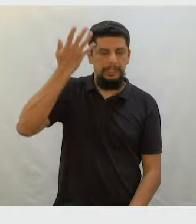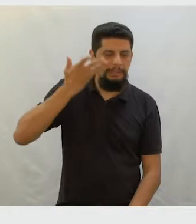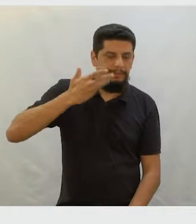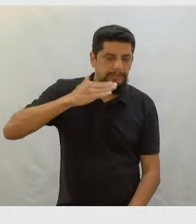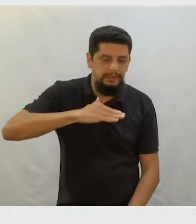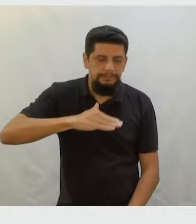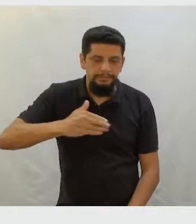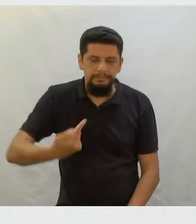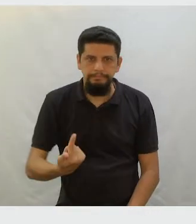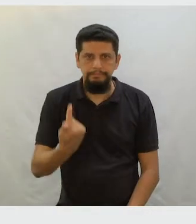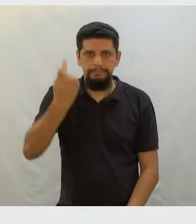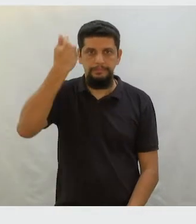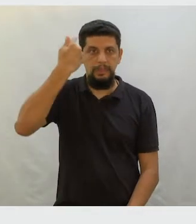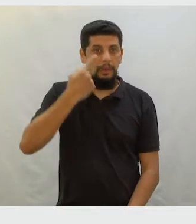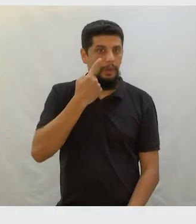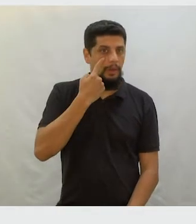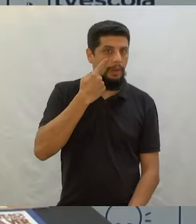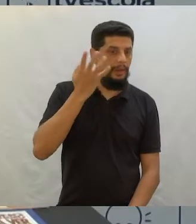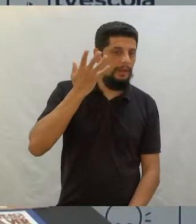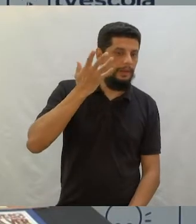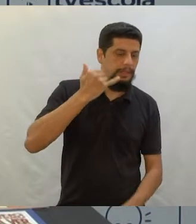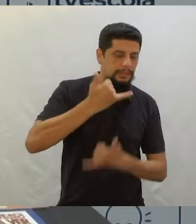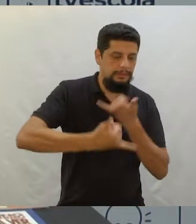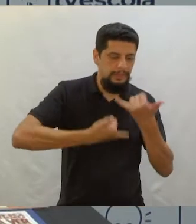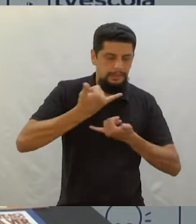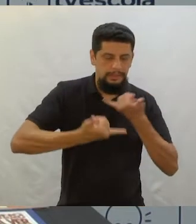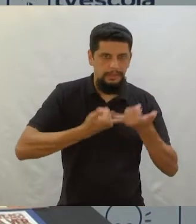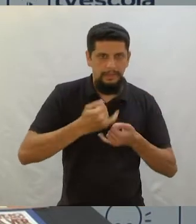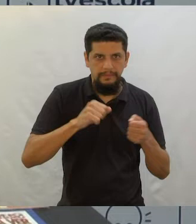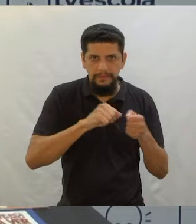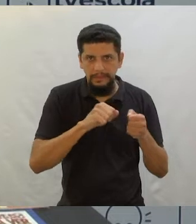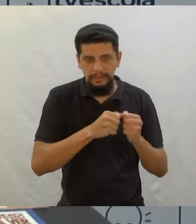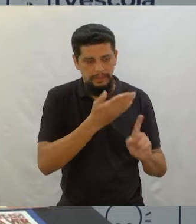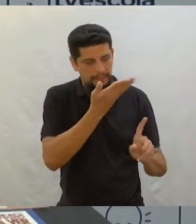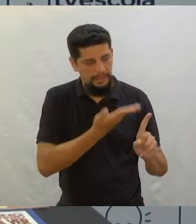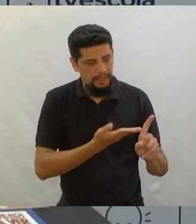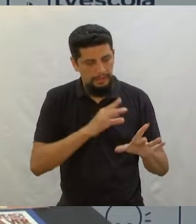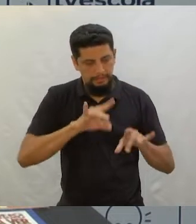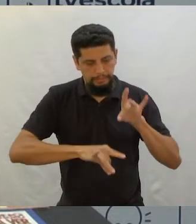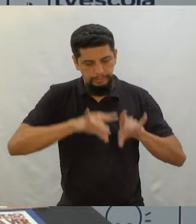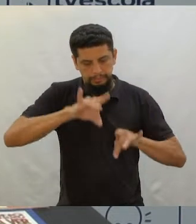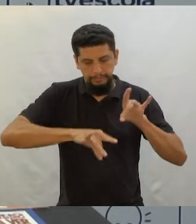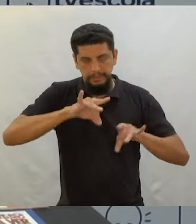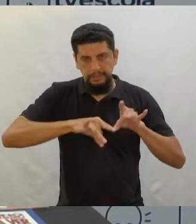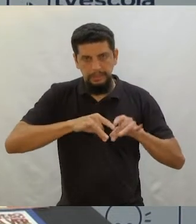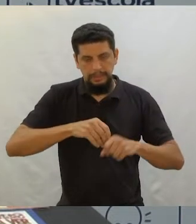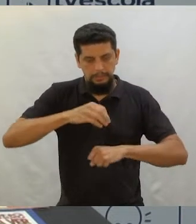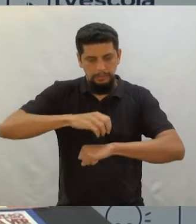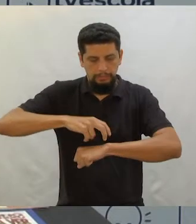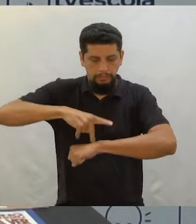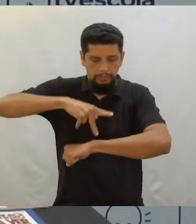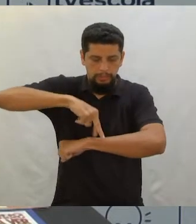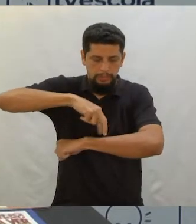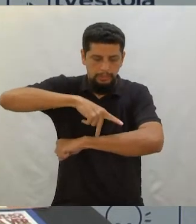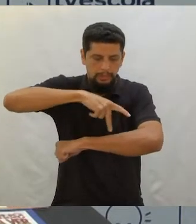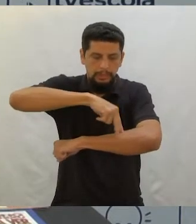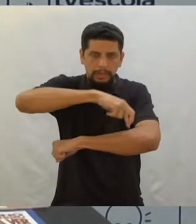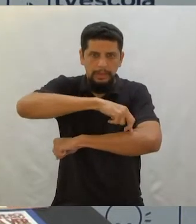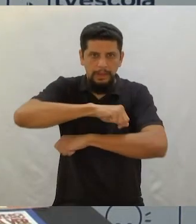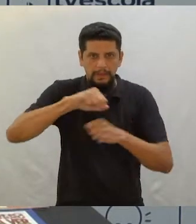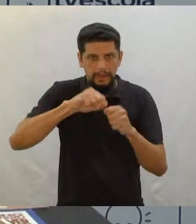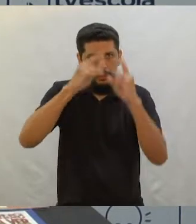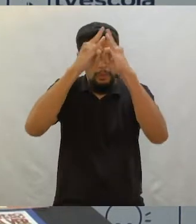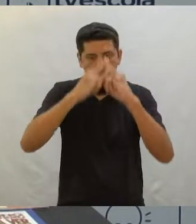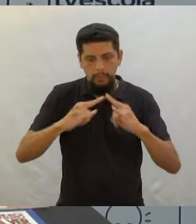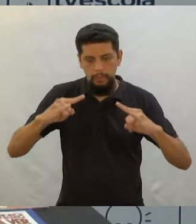só as brincadeiras que ela fazia brincava de teatrinho de amarelinha fazia